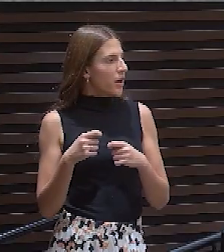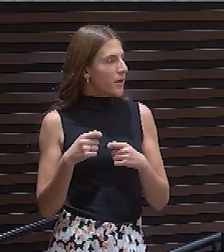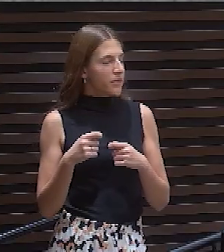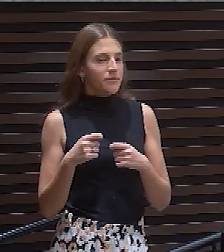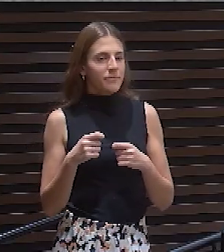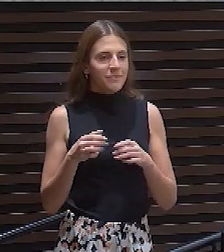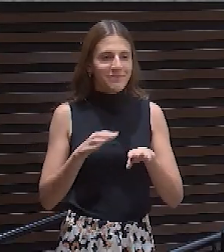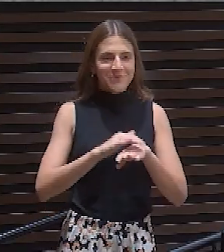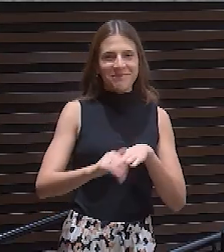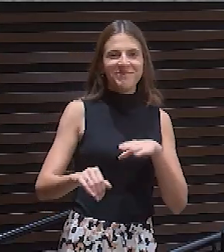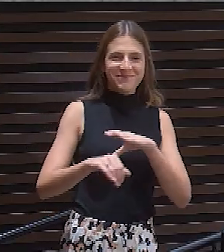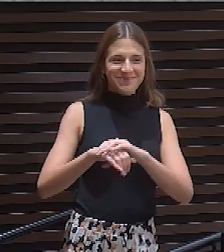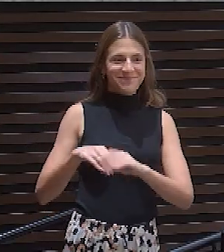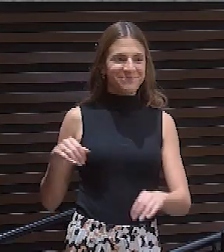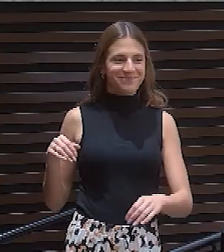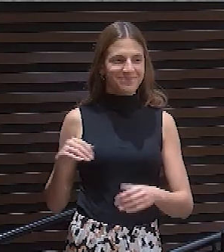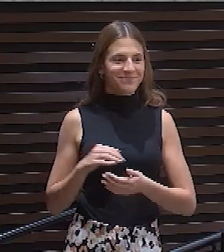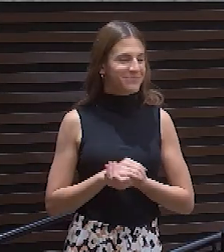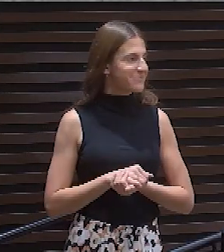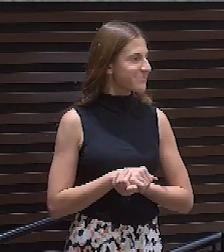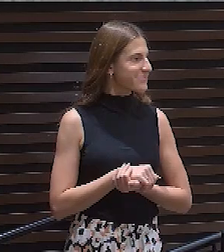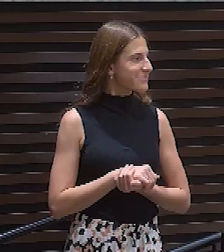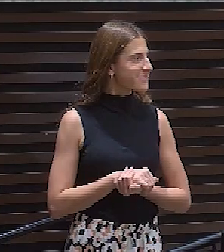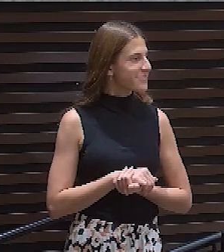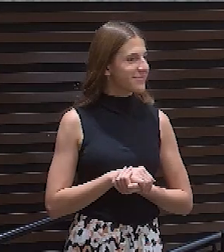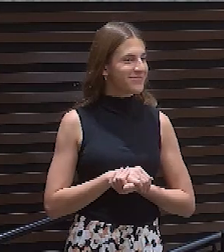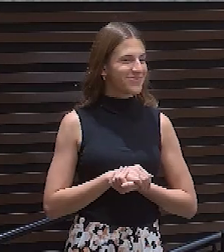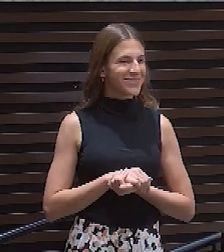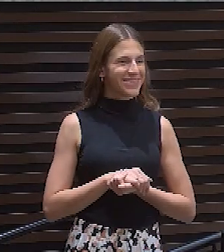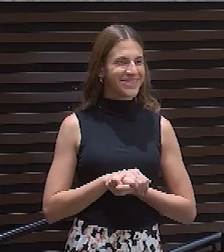descalçar. Não está furada, não.